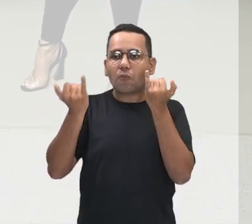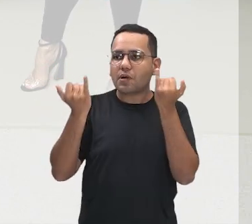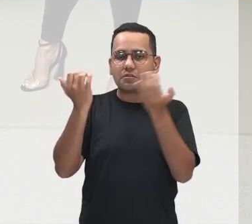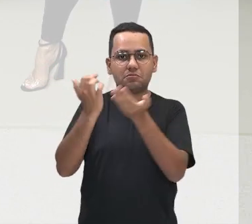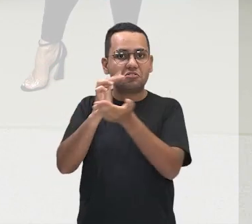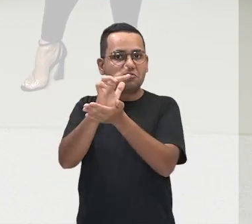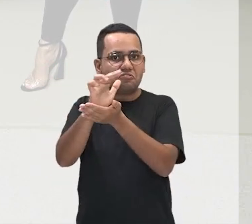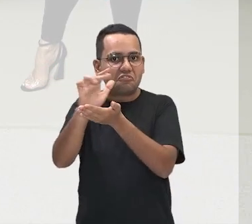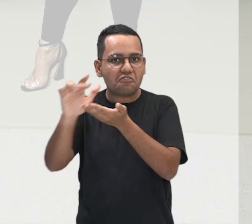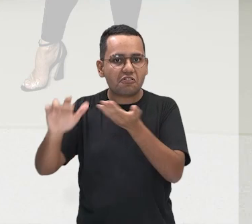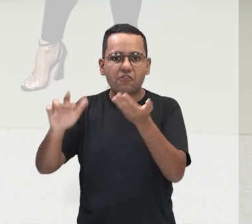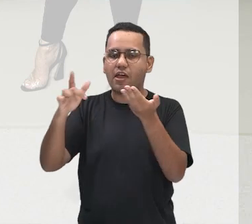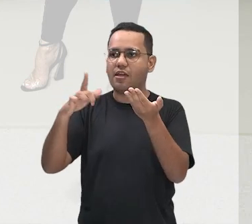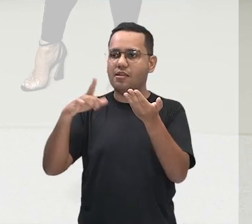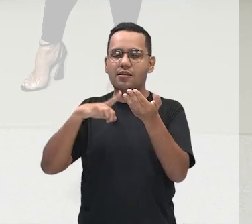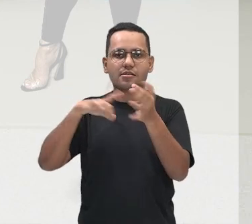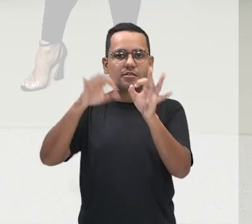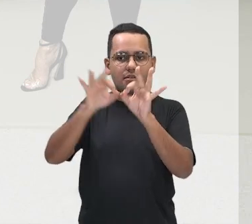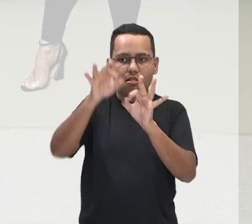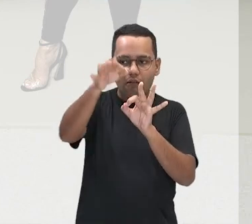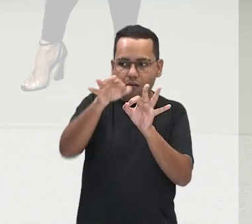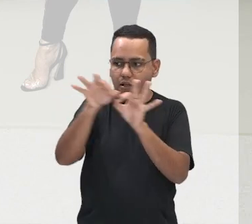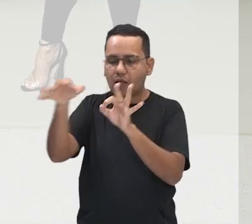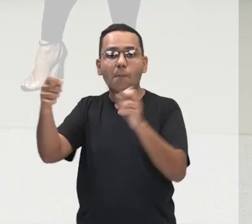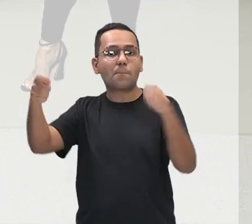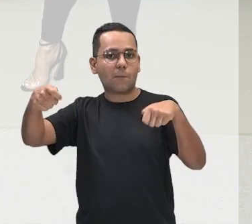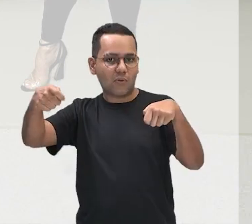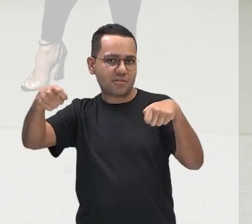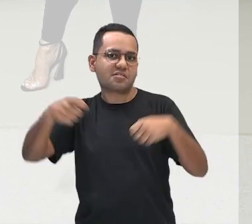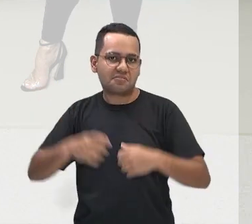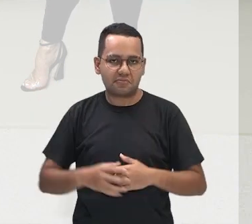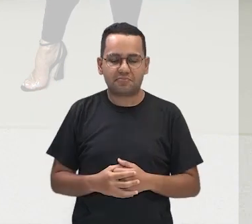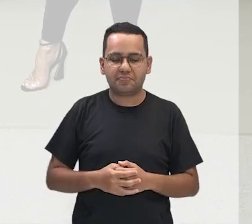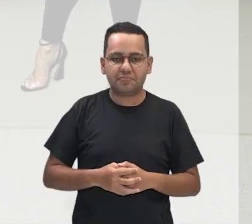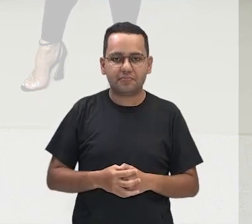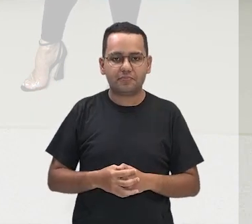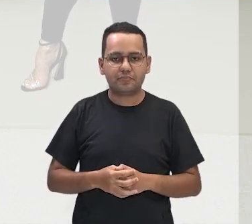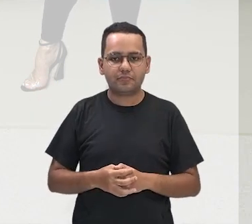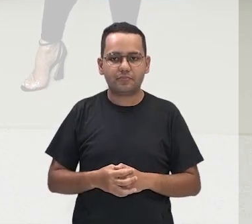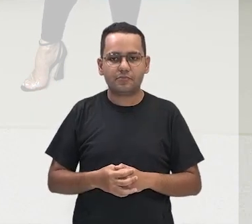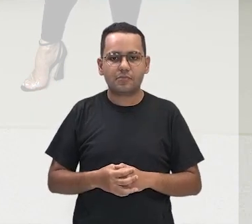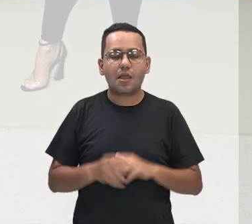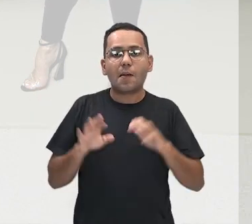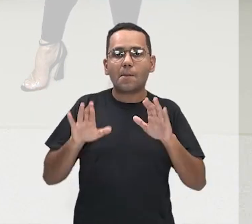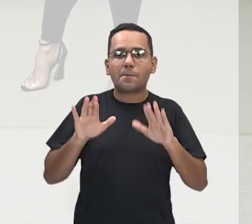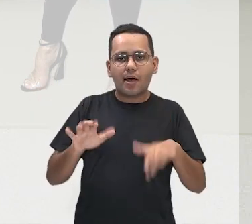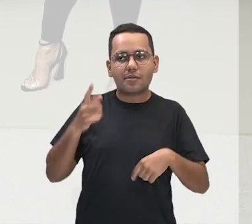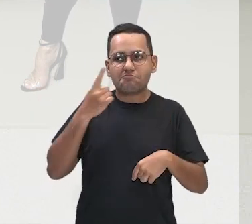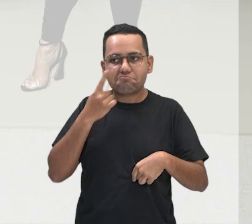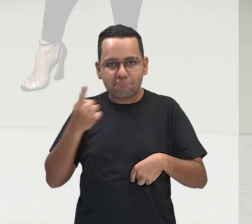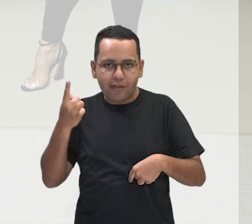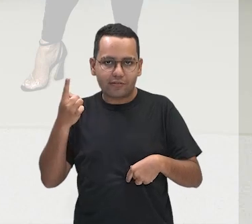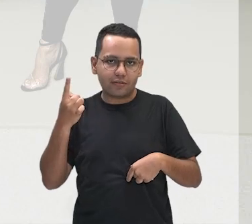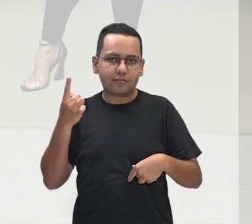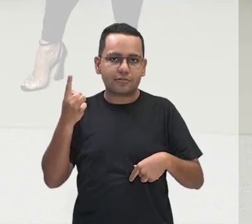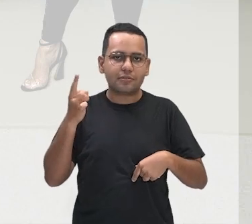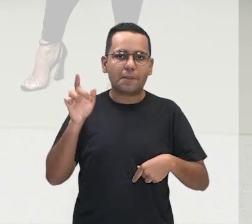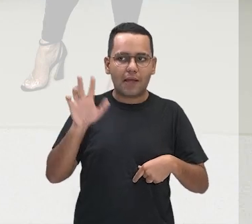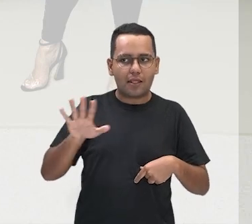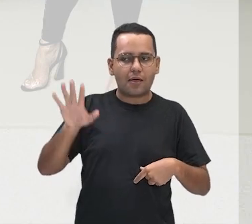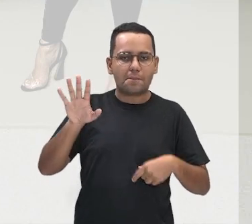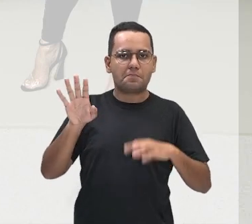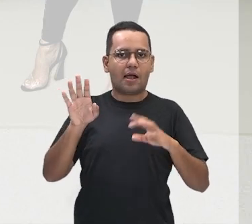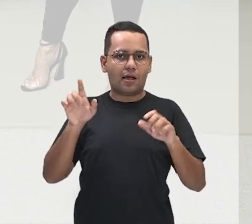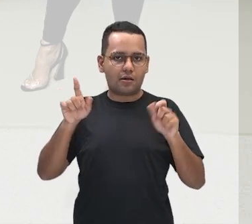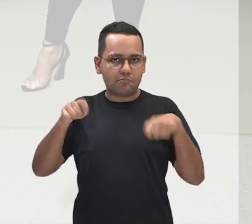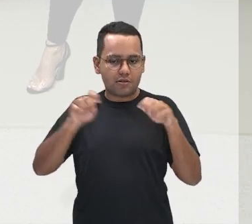milhares de quilômetros de distância. Então, toda essa conexão, todas essas pessoas interligadas através de